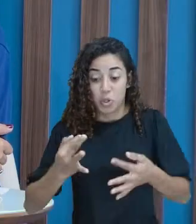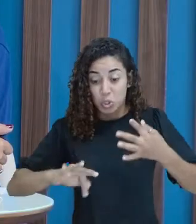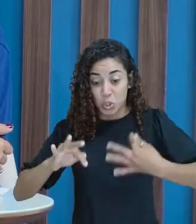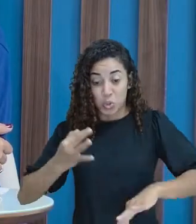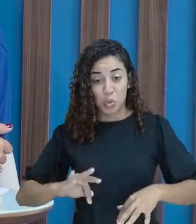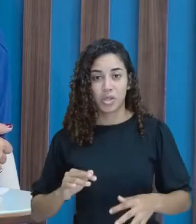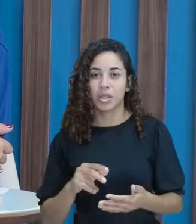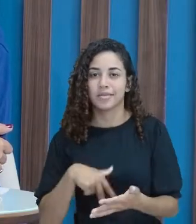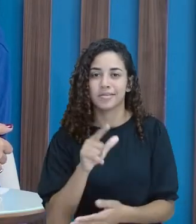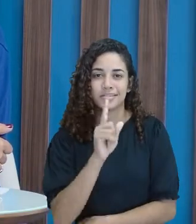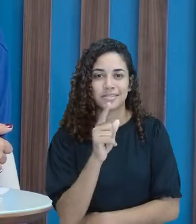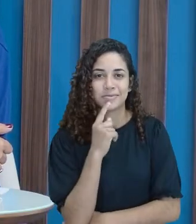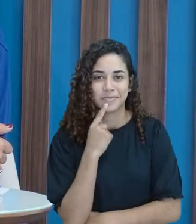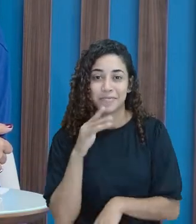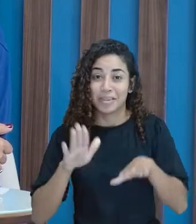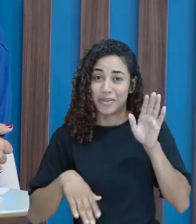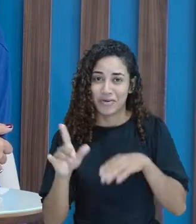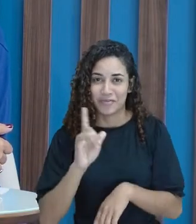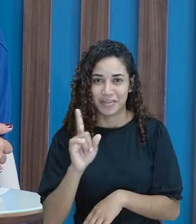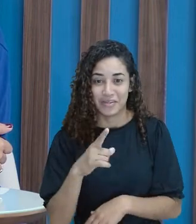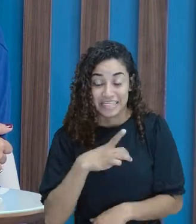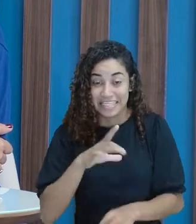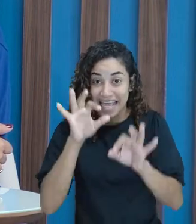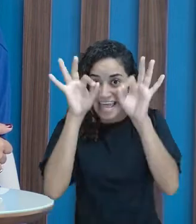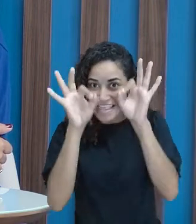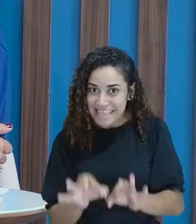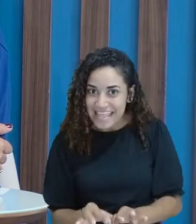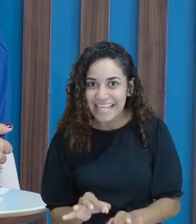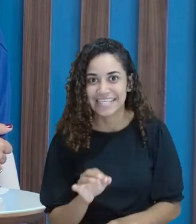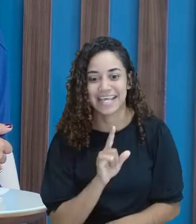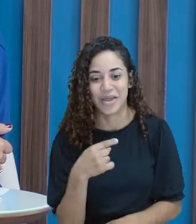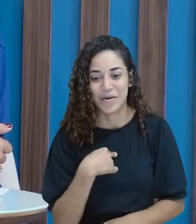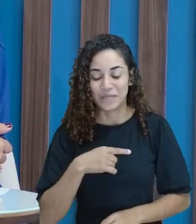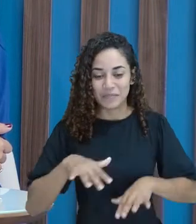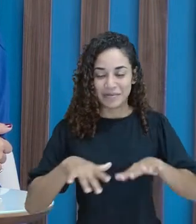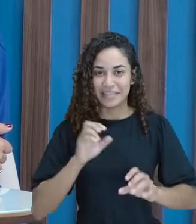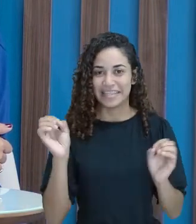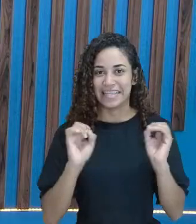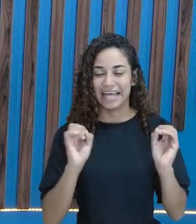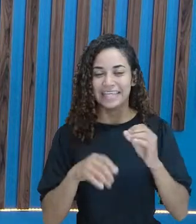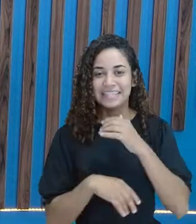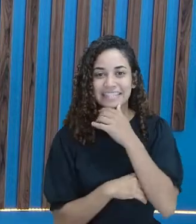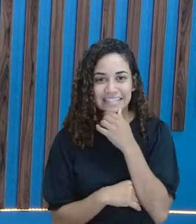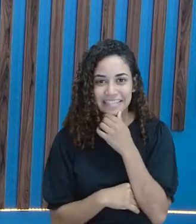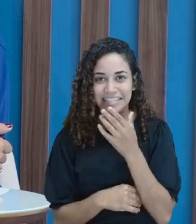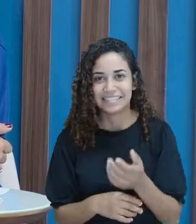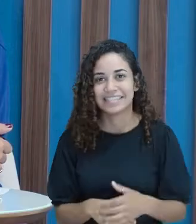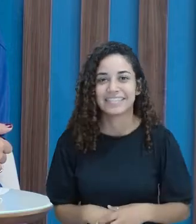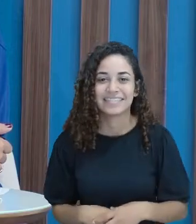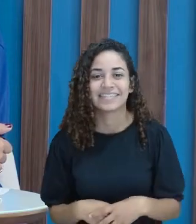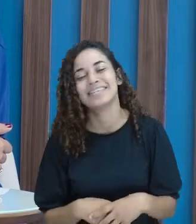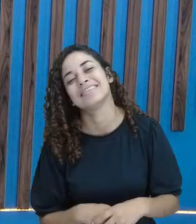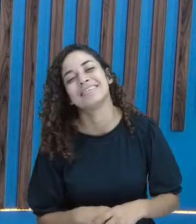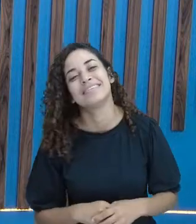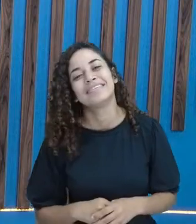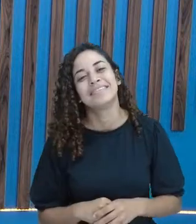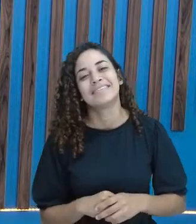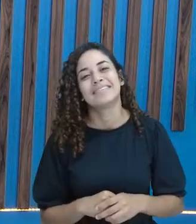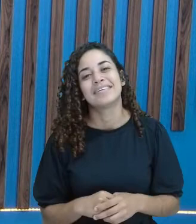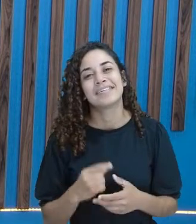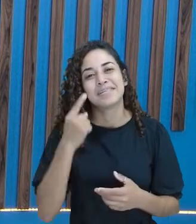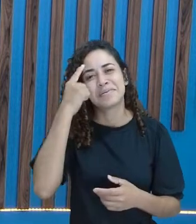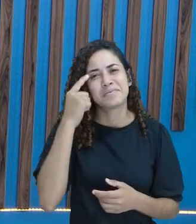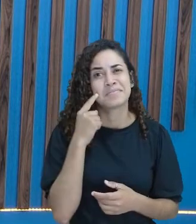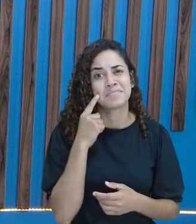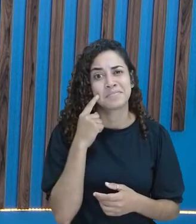remexeram os esqueletos. Talvez não. Certeza que não mexi. Professora, vamos fechar. Nem pestanas. Nem as